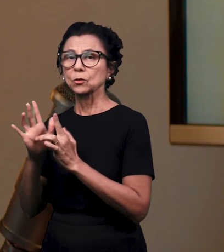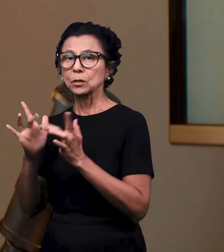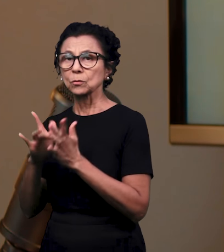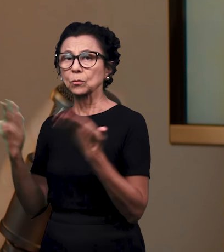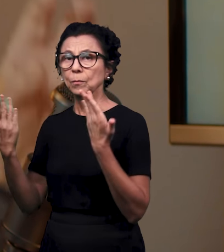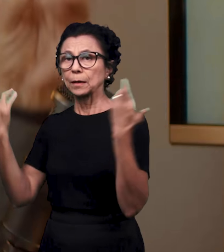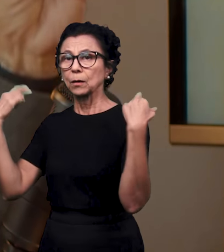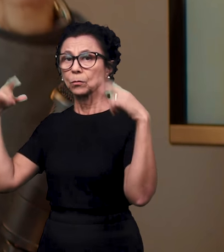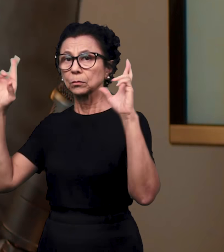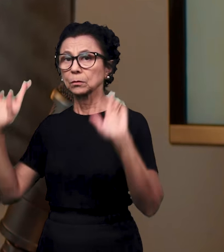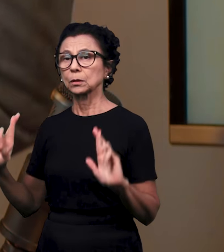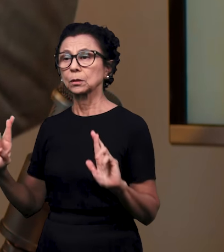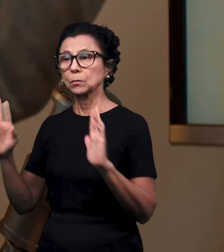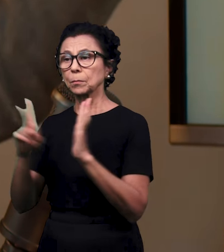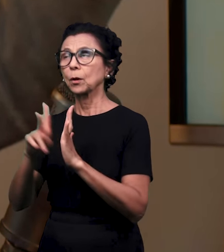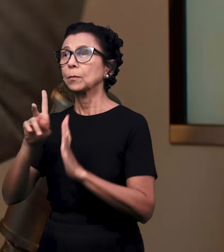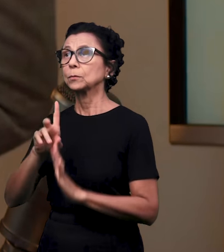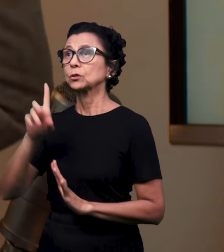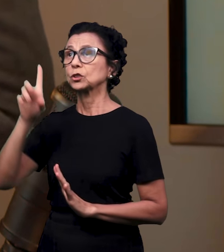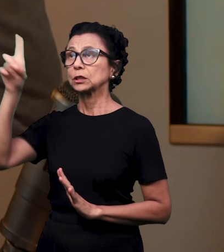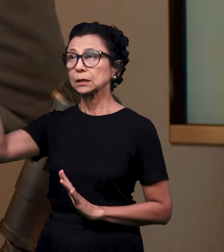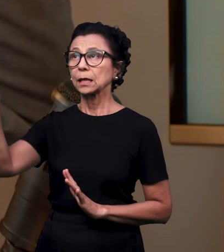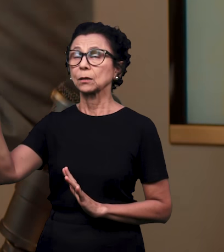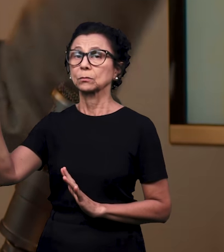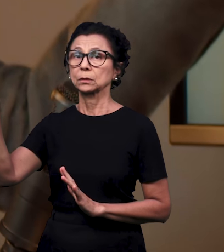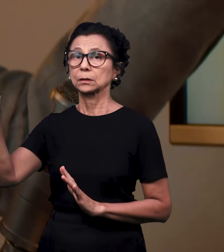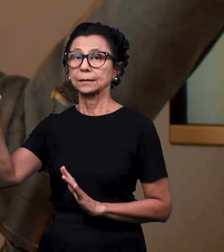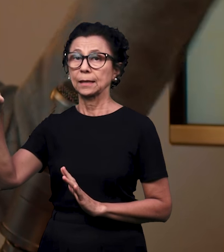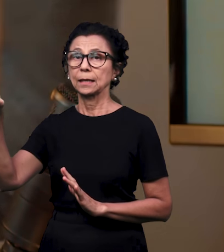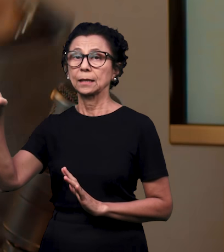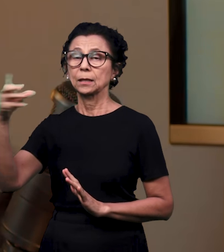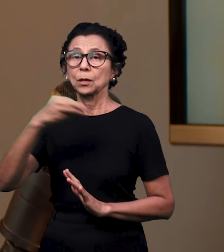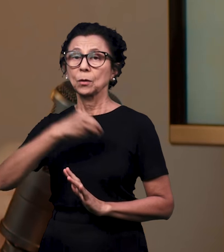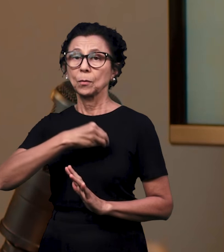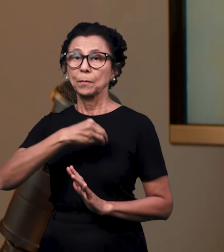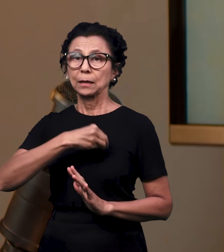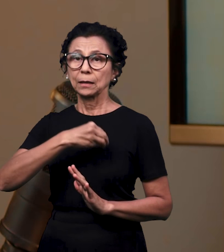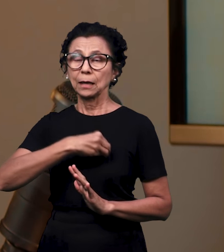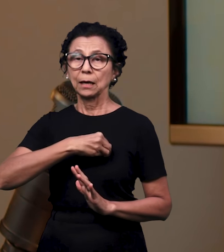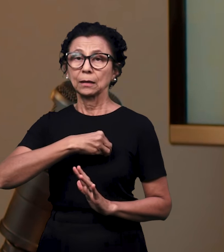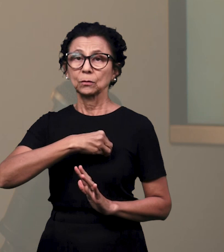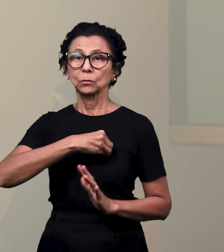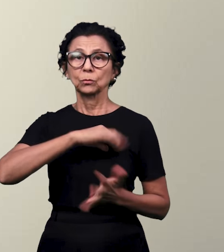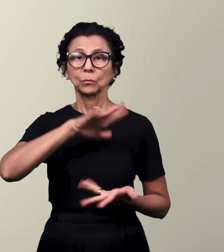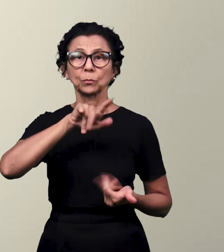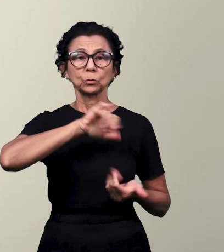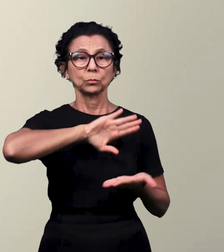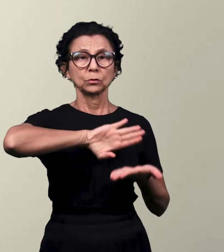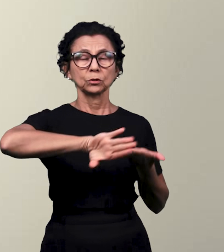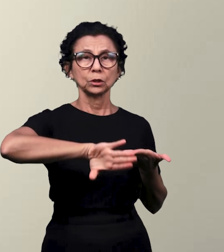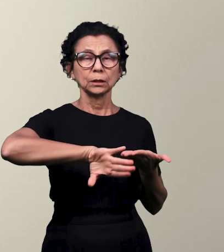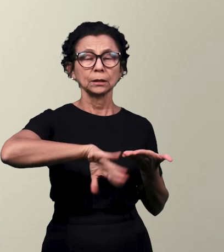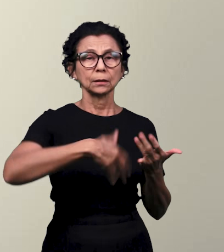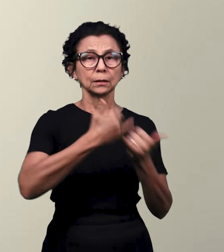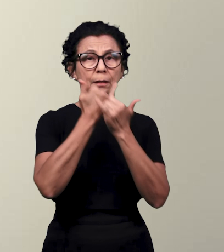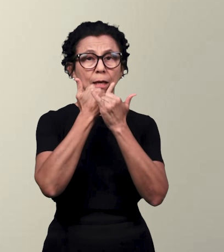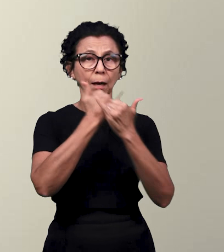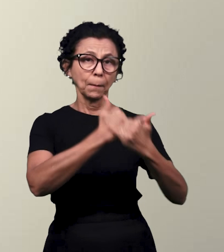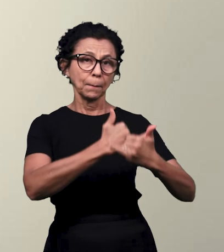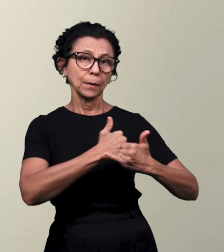do mundo, com a morte em Jesus, com Cristo morremos, com ele ressuscitamos. Então,